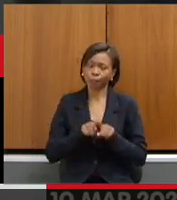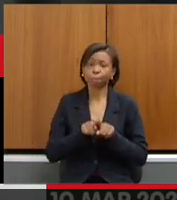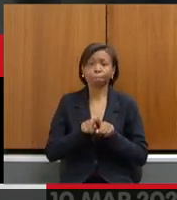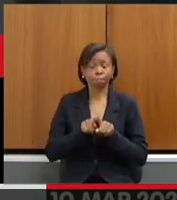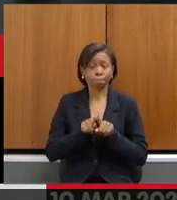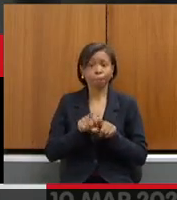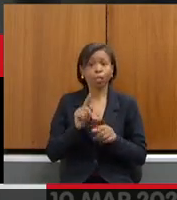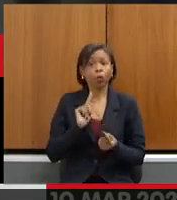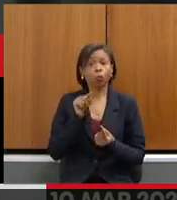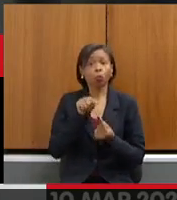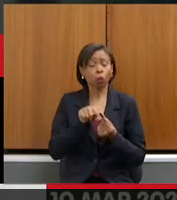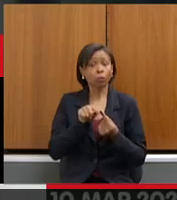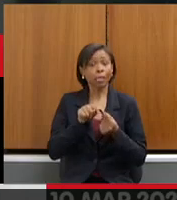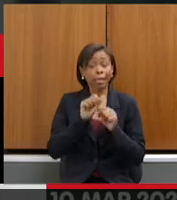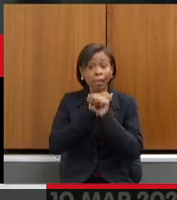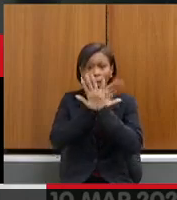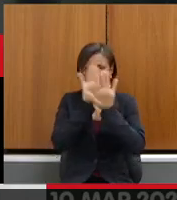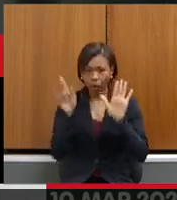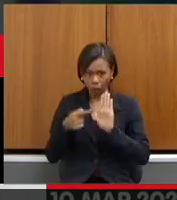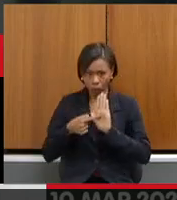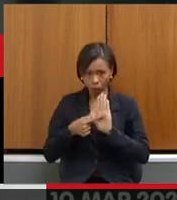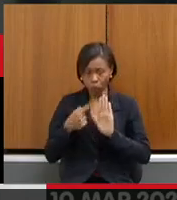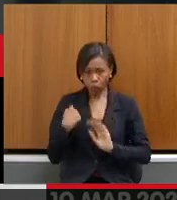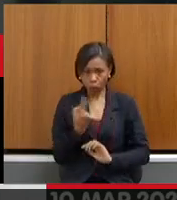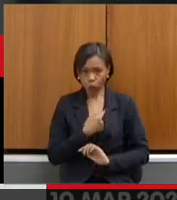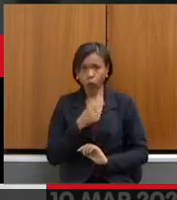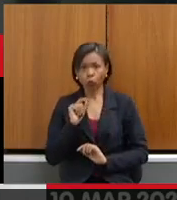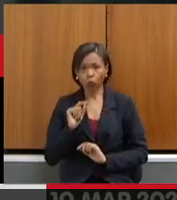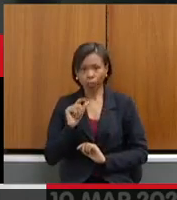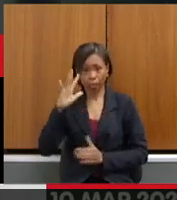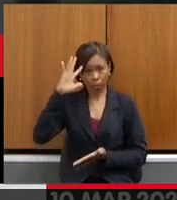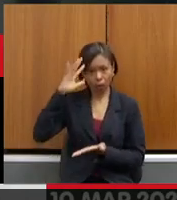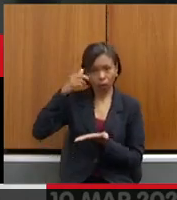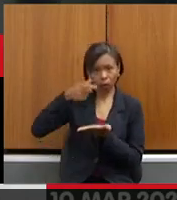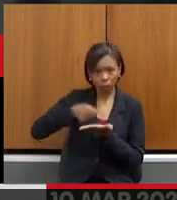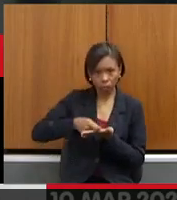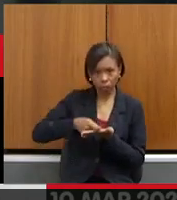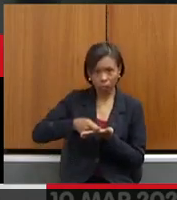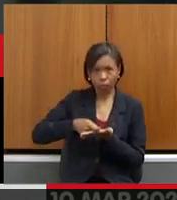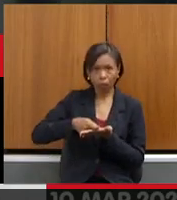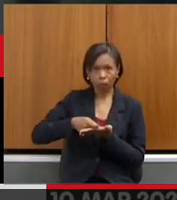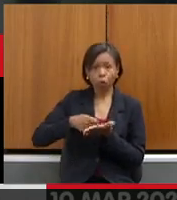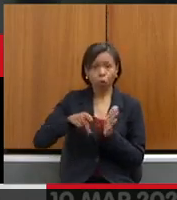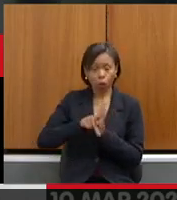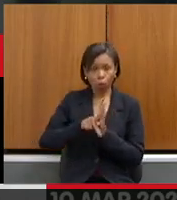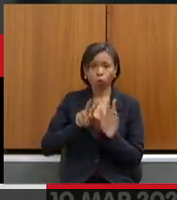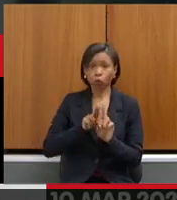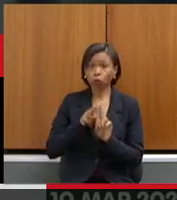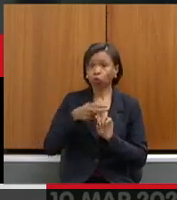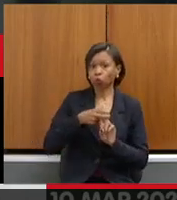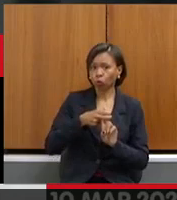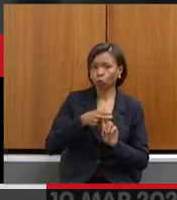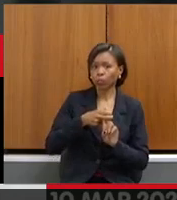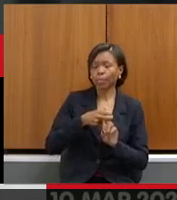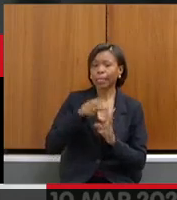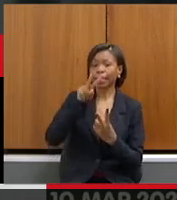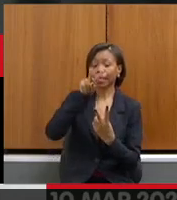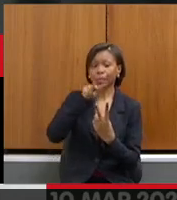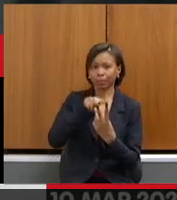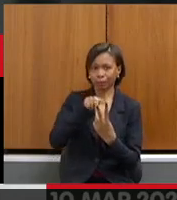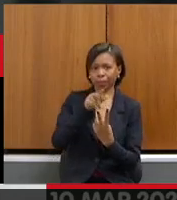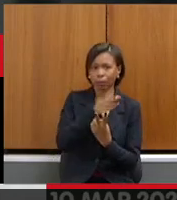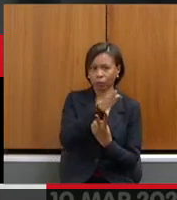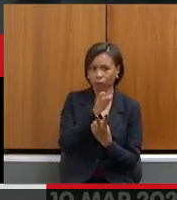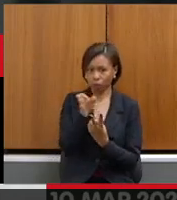nós fizemos uma deliberação cib SUS essa deliberação cib SUS na deliberação bipartite em que todos os secretários